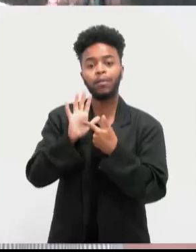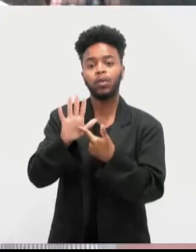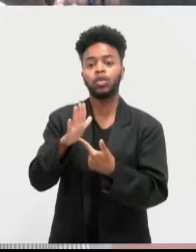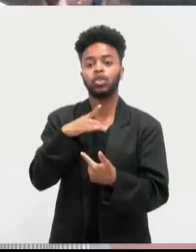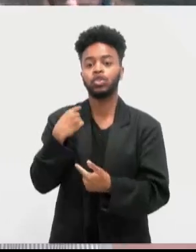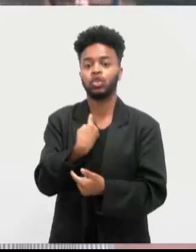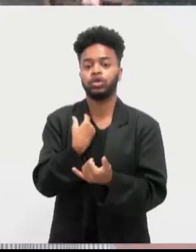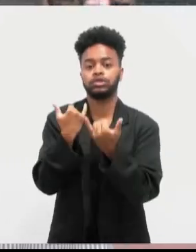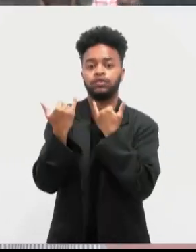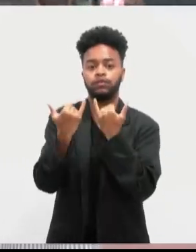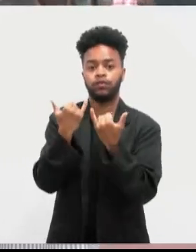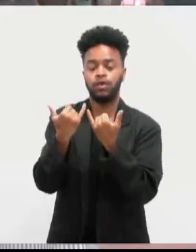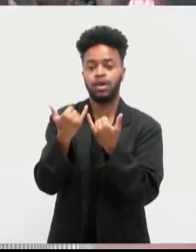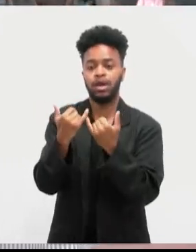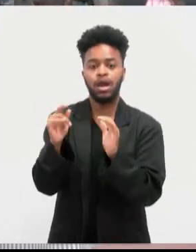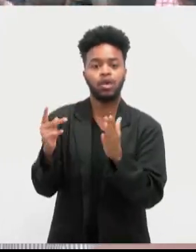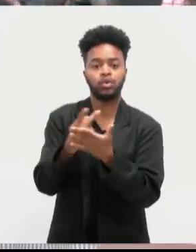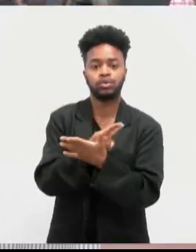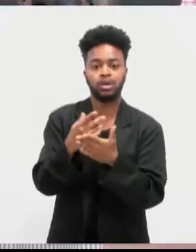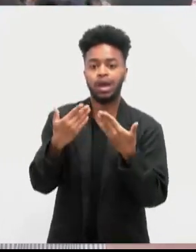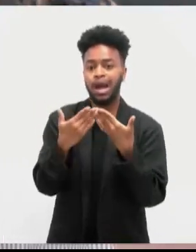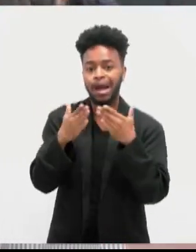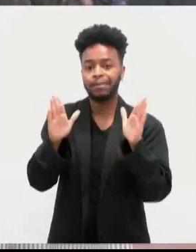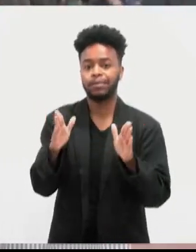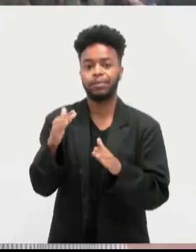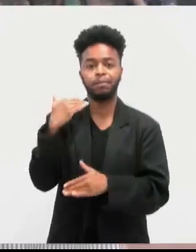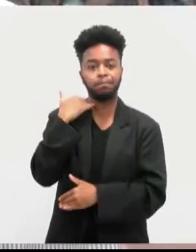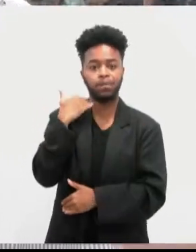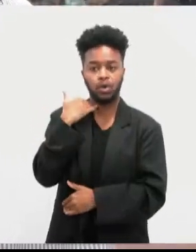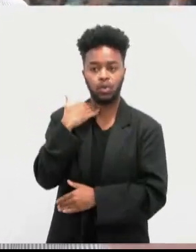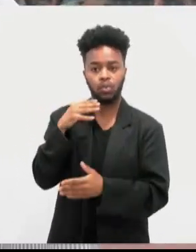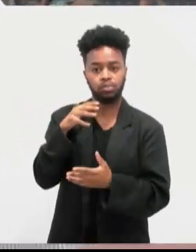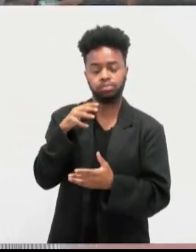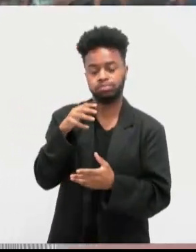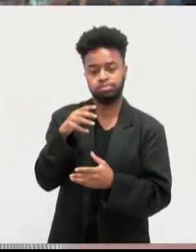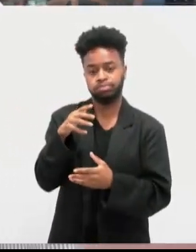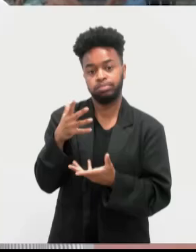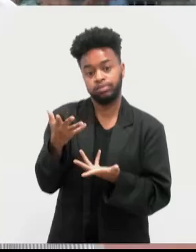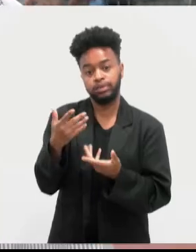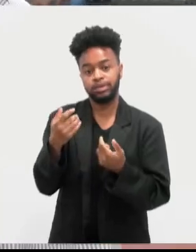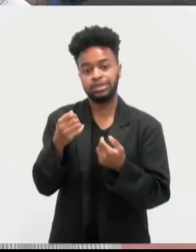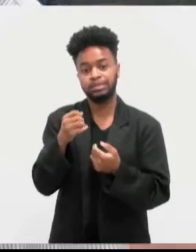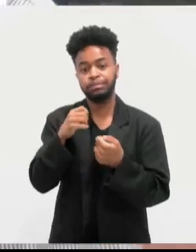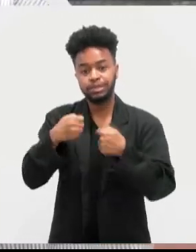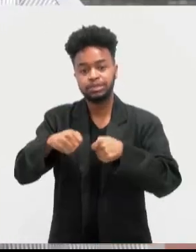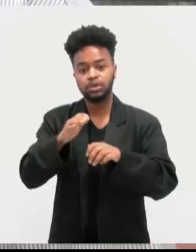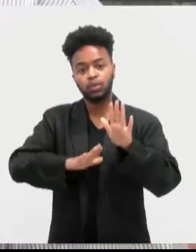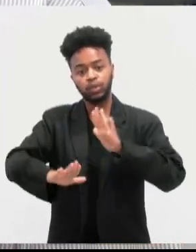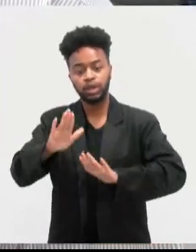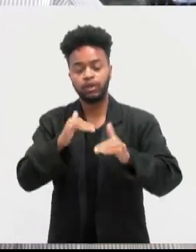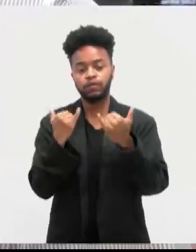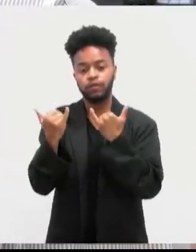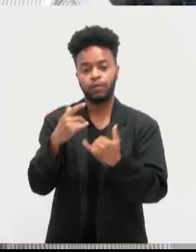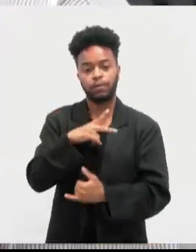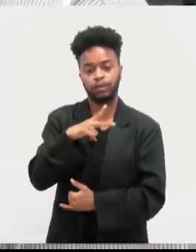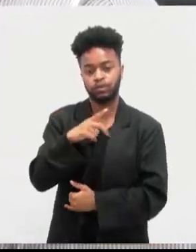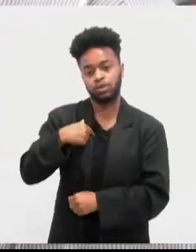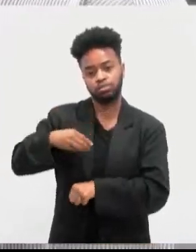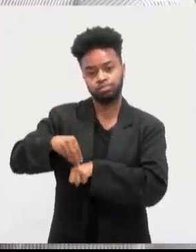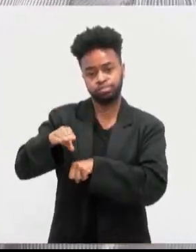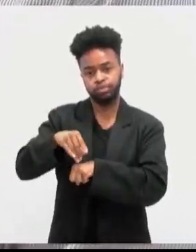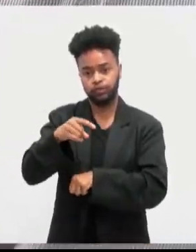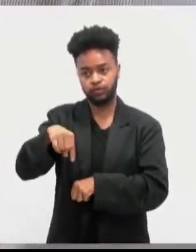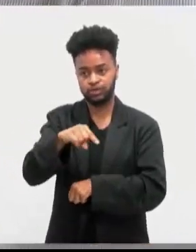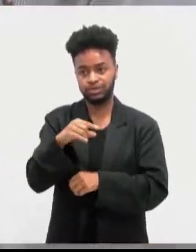dados ocorreram na abertura de uma conta bancária sem que a gente estivesse sabendo. Então, todo mundo tem que ter cuidado com seus dados pessoais, é a minha recomendação. Tá